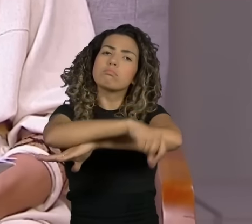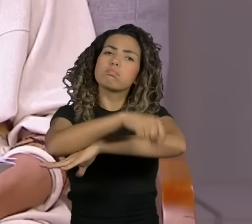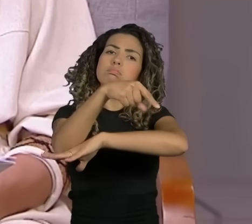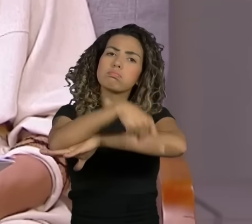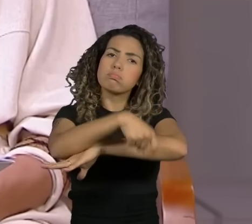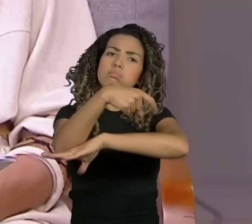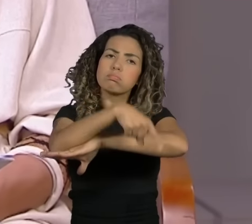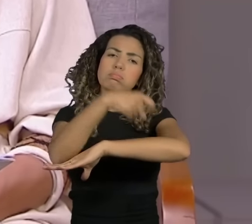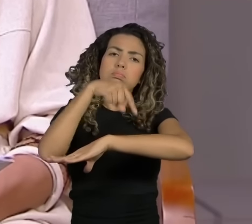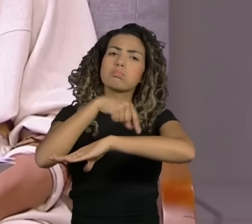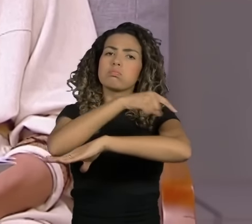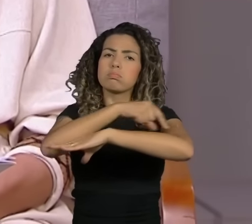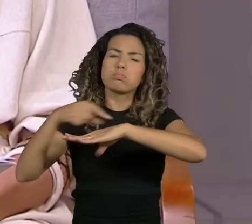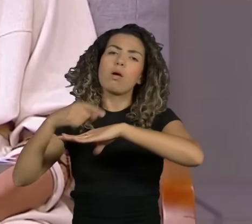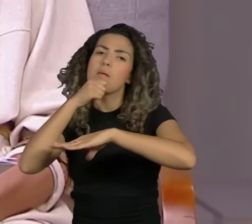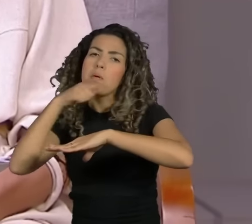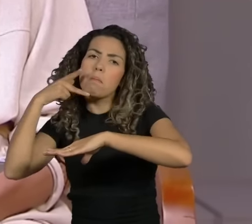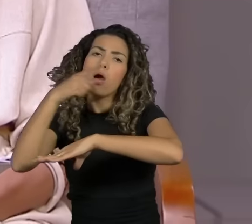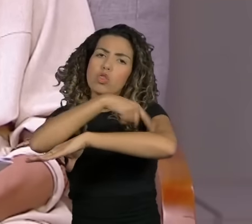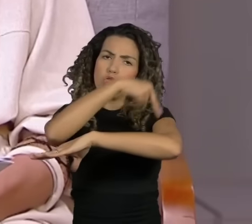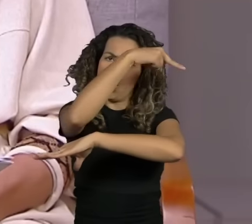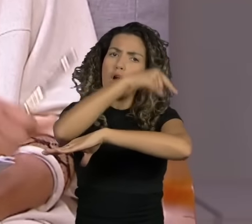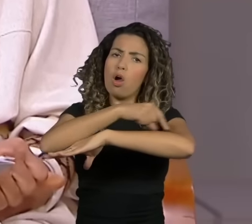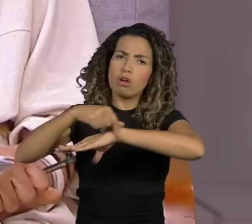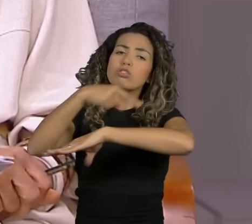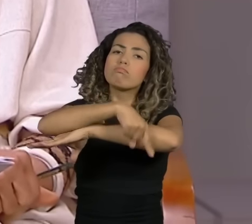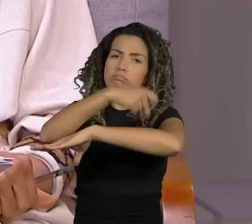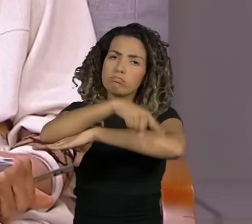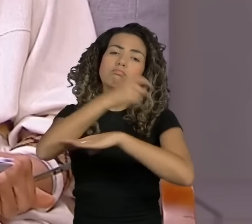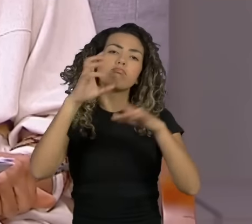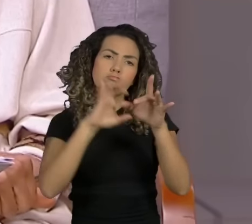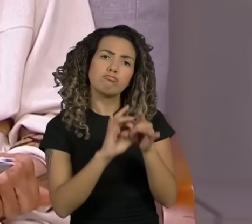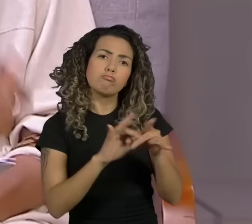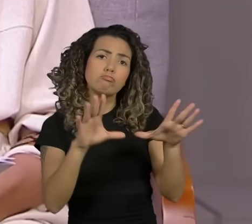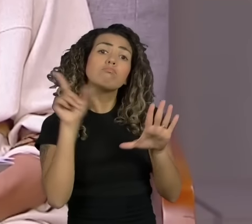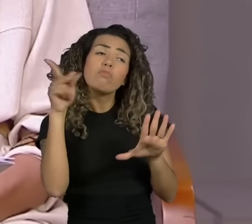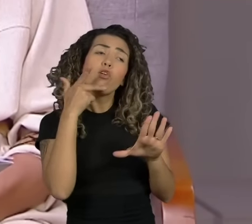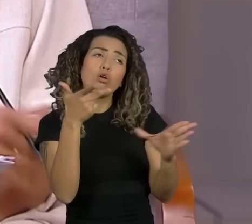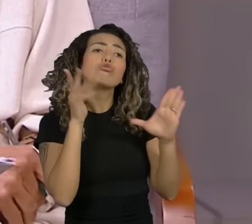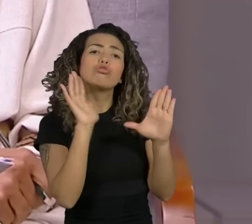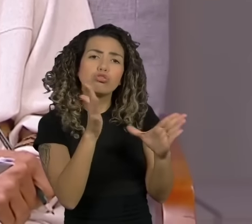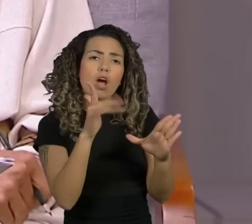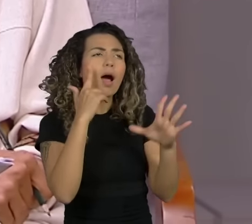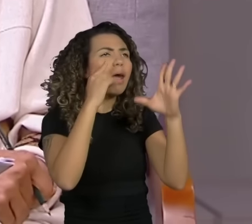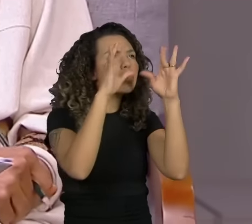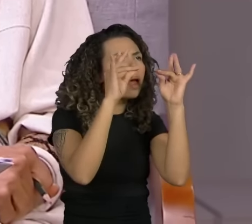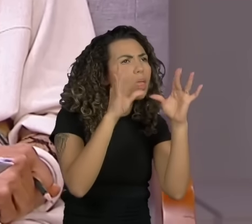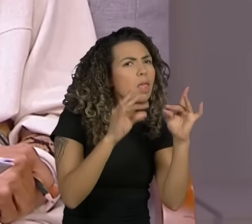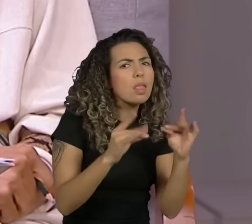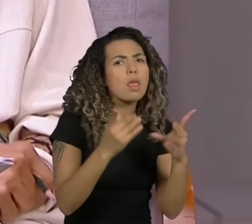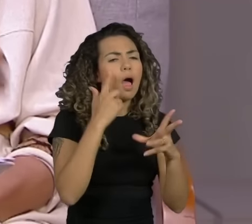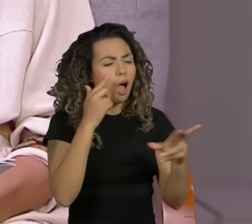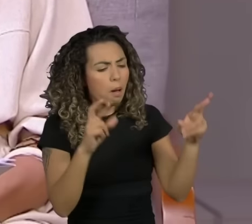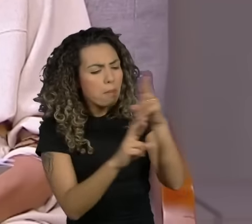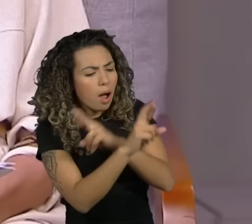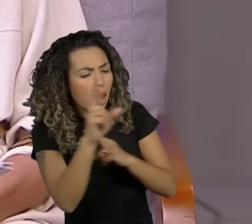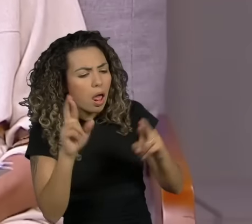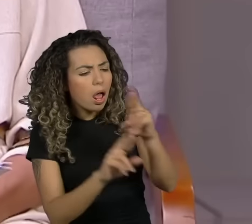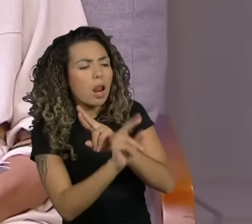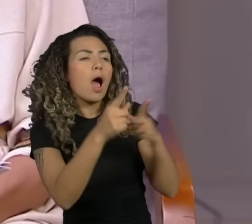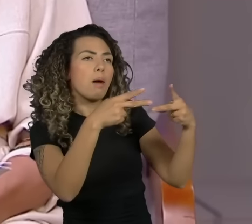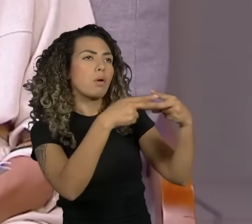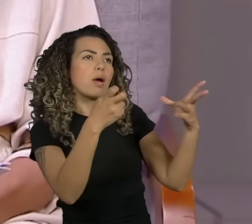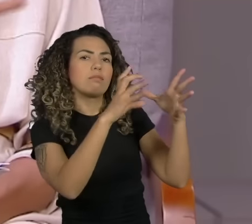da Foz do Amazonas. Ela também disse que os estudos técnicos para a liberação da licença para a Petrobras